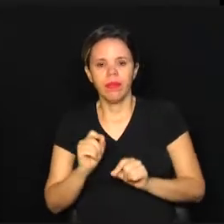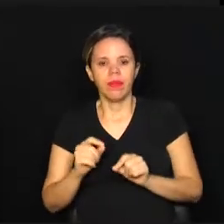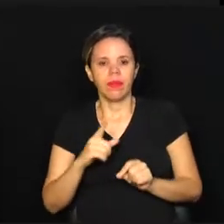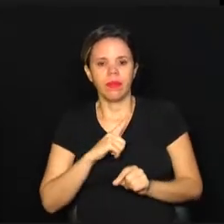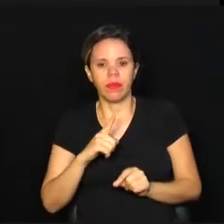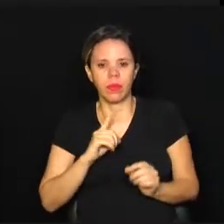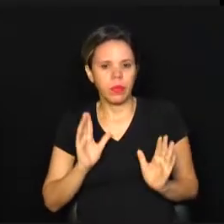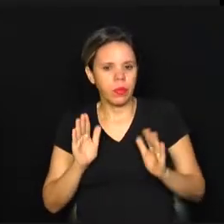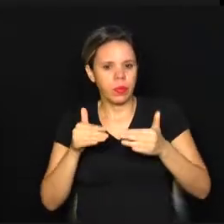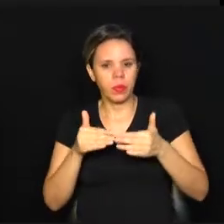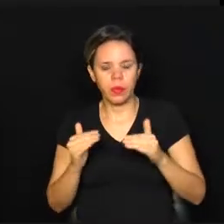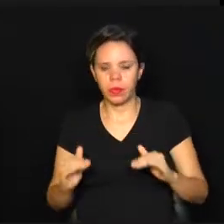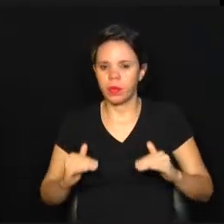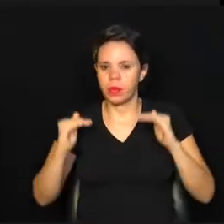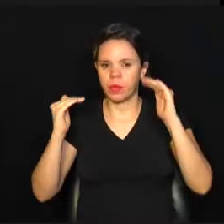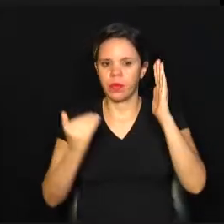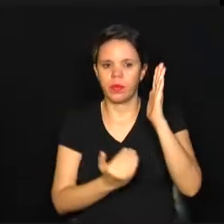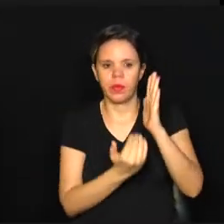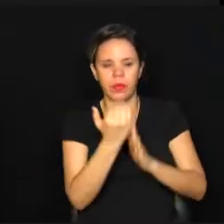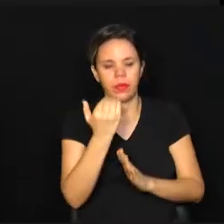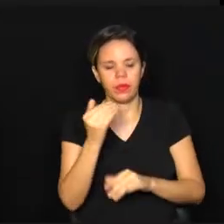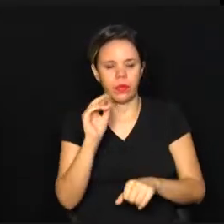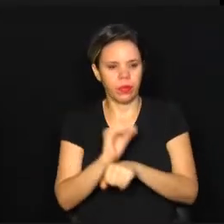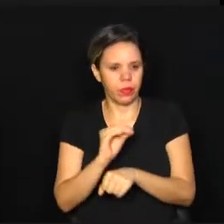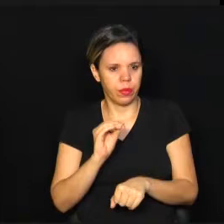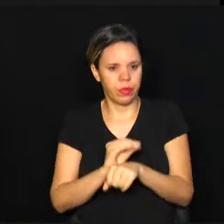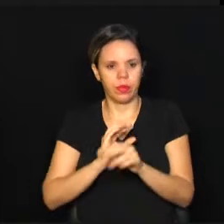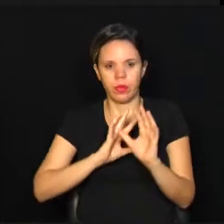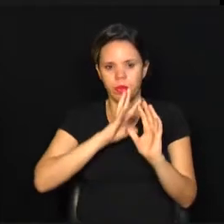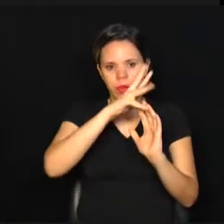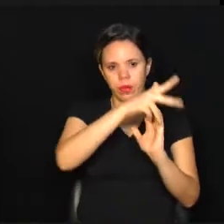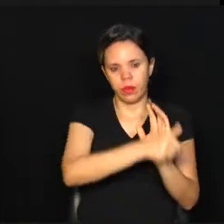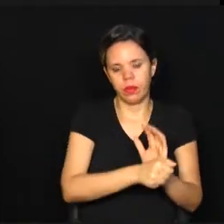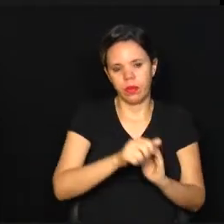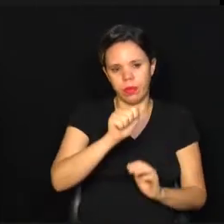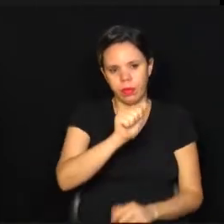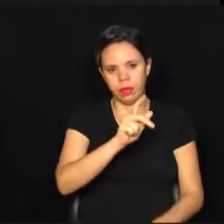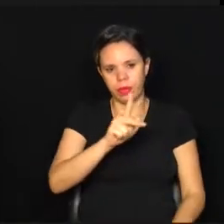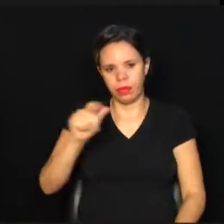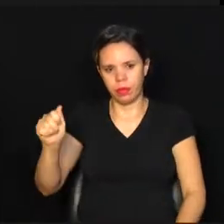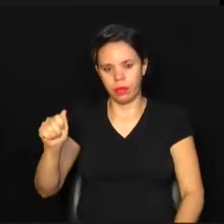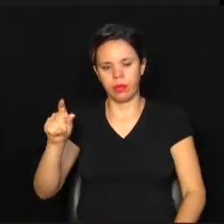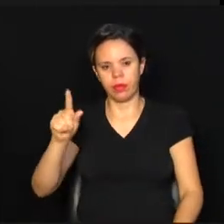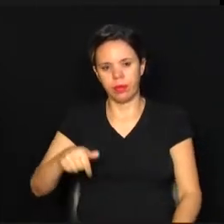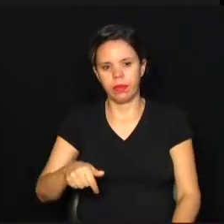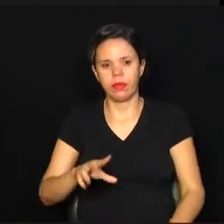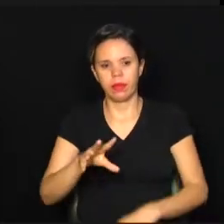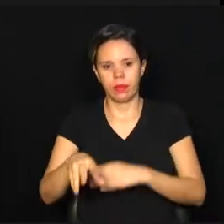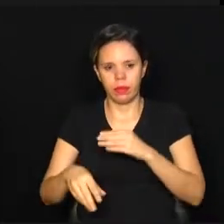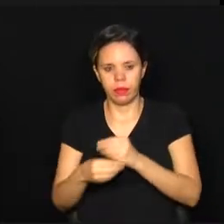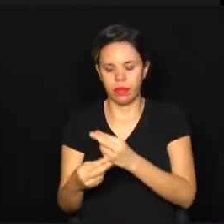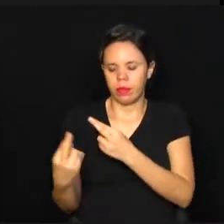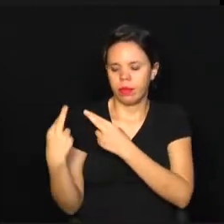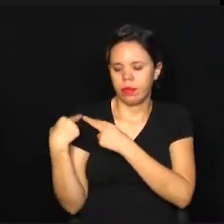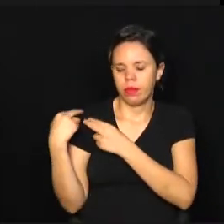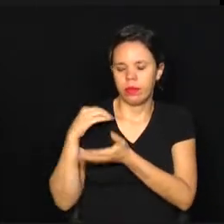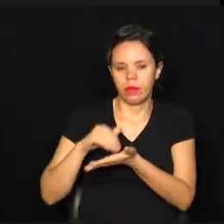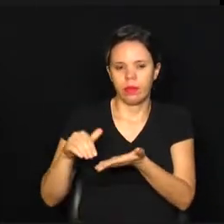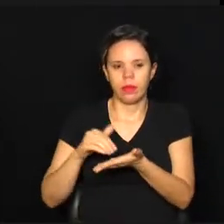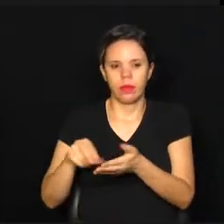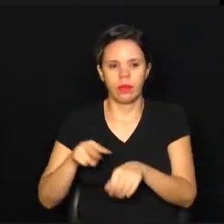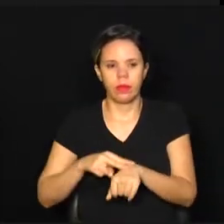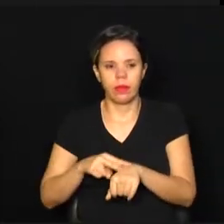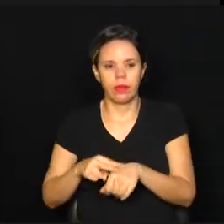uma ênfase um pouco maior na questão da preservação ambiental, por ser uma APA, isso está na atribuição da Secretaria do Verde,